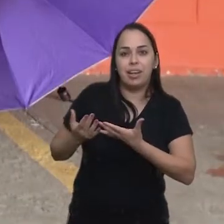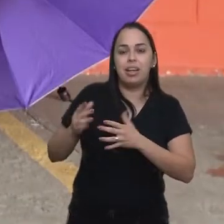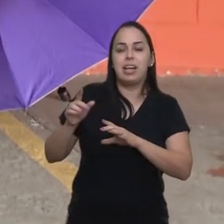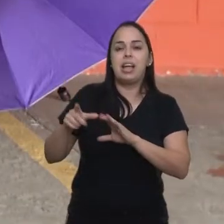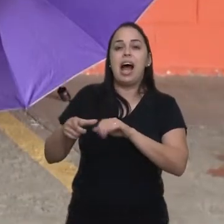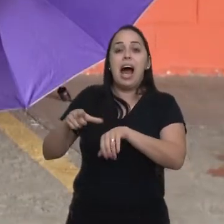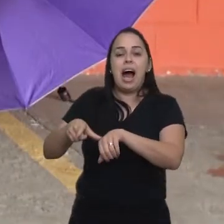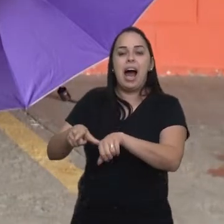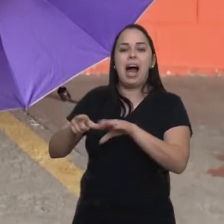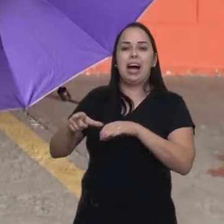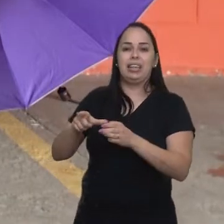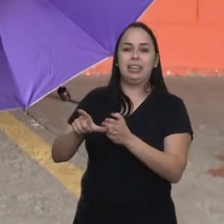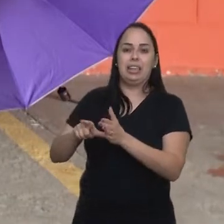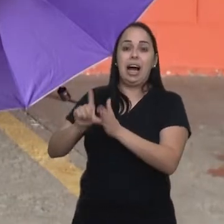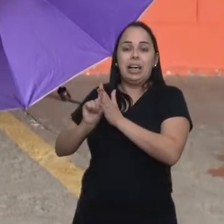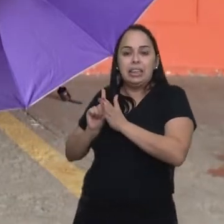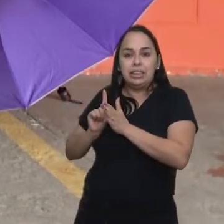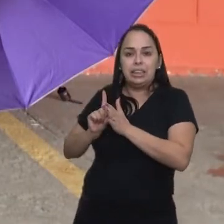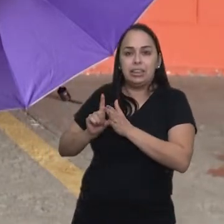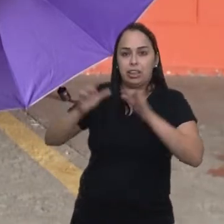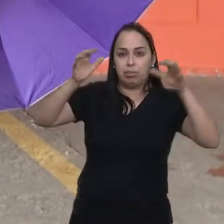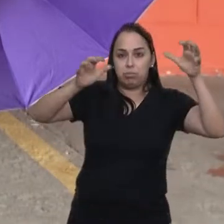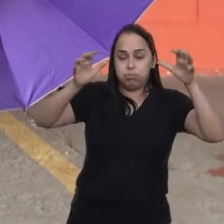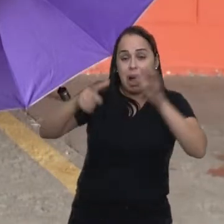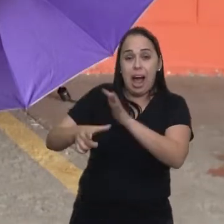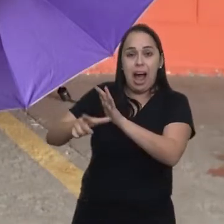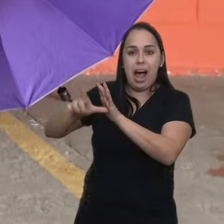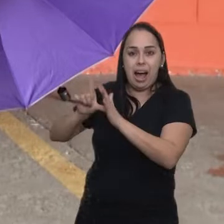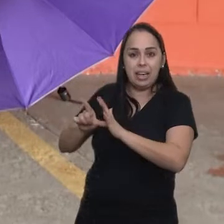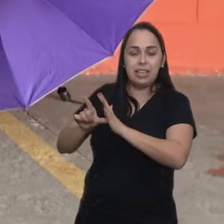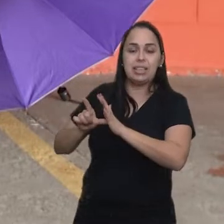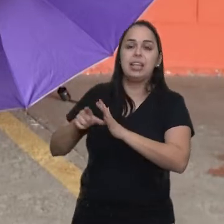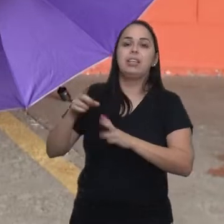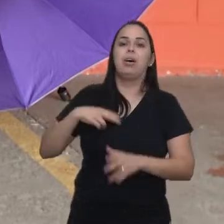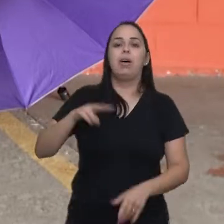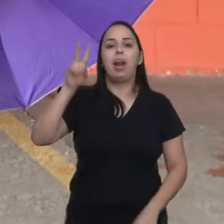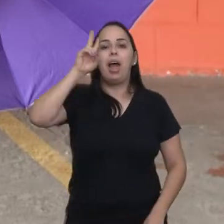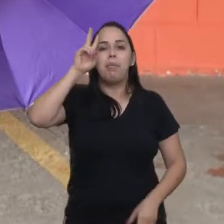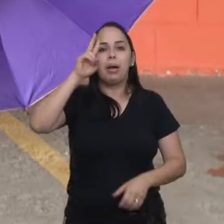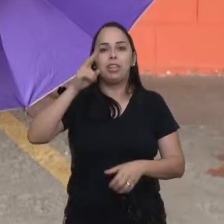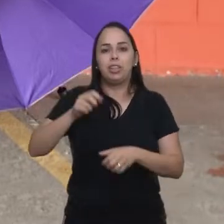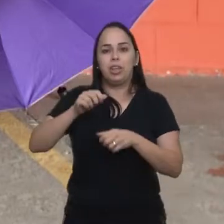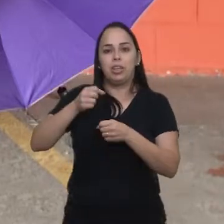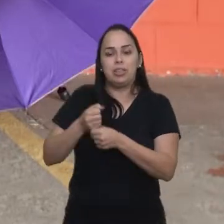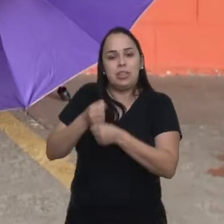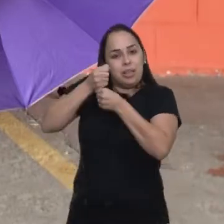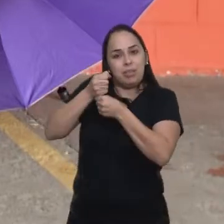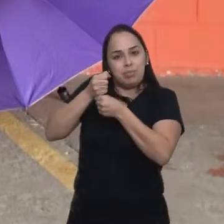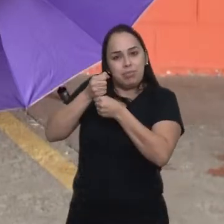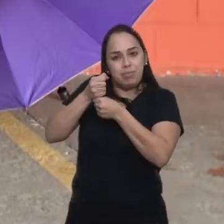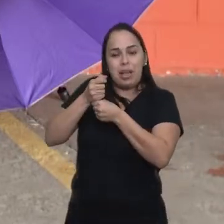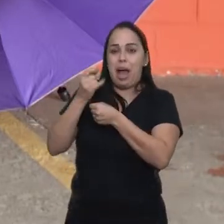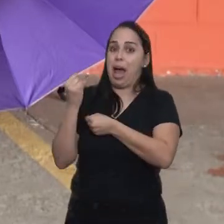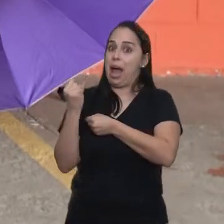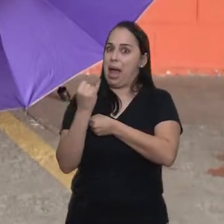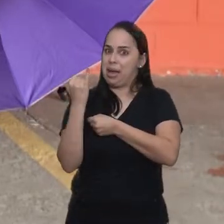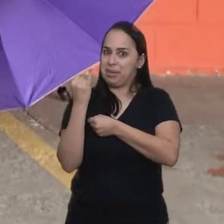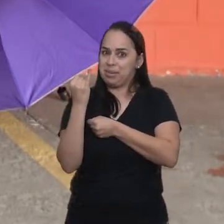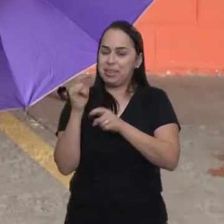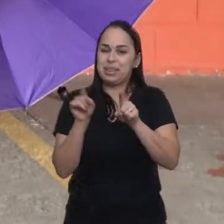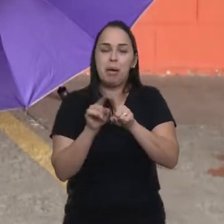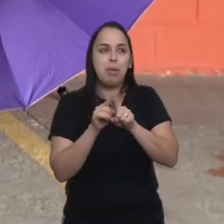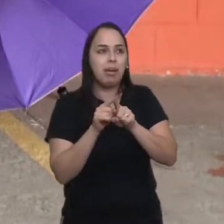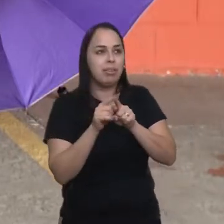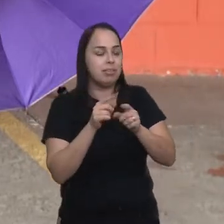pela Defesa Civil sempre horas antes da chuva cair. Por isso, além de lembrar de pegar a sombrinha, é sempre